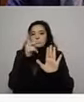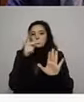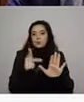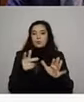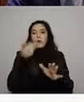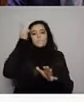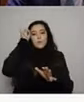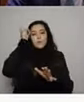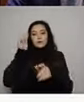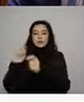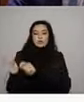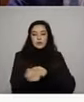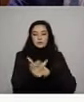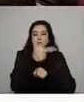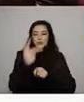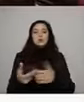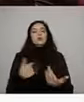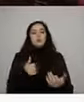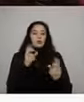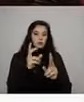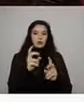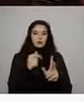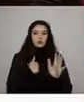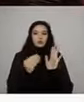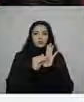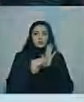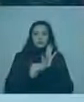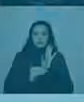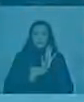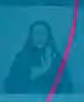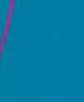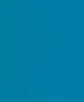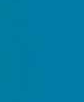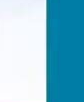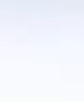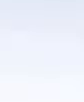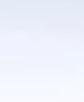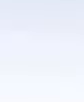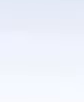de Arcos. Eu concordo e vou registar então, para pontos de ordem de trabalhos futuros. Muito obrigado, Sr. Presidente.